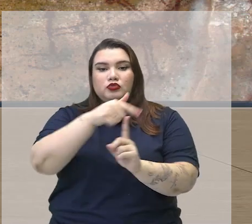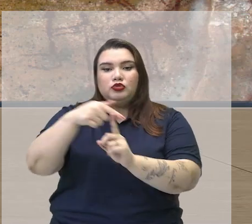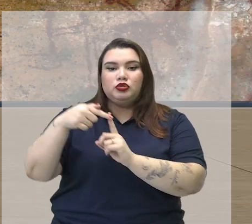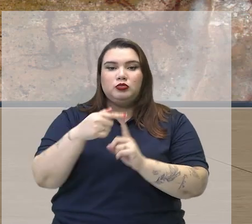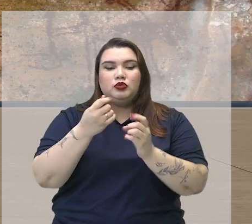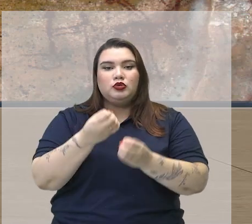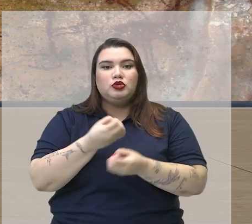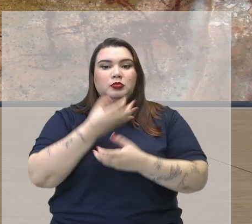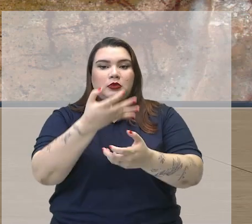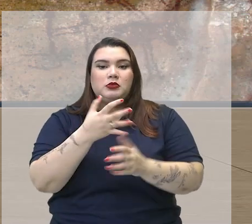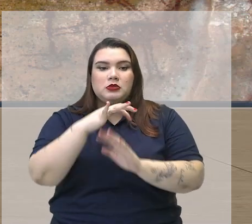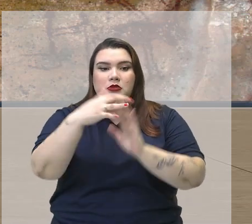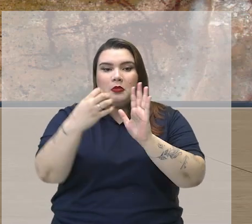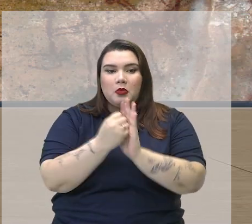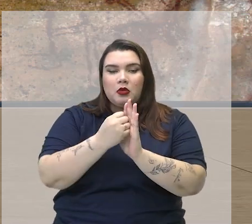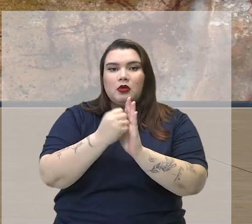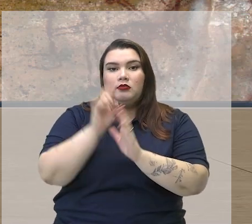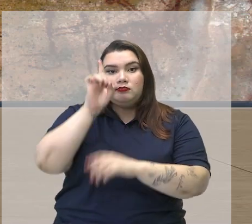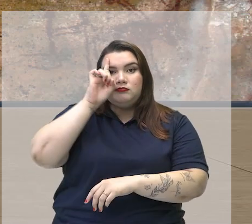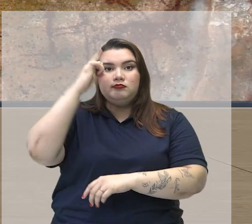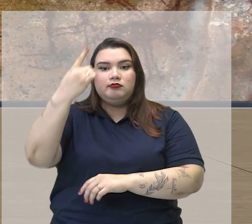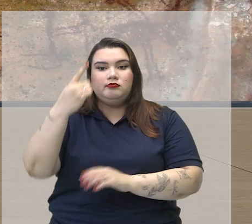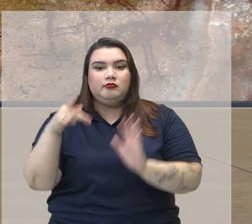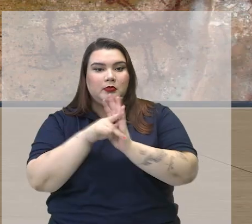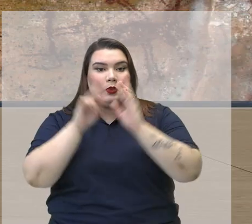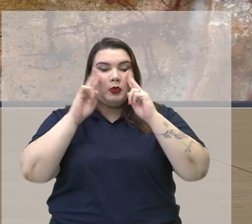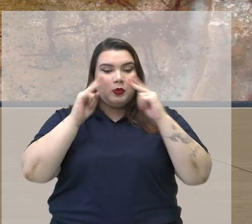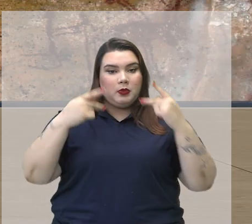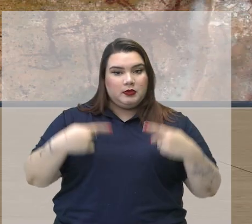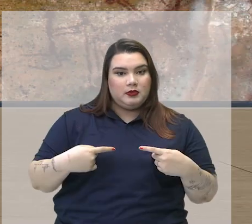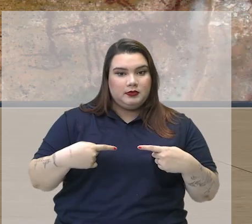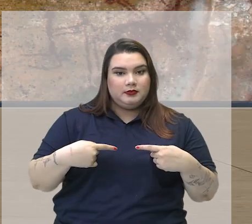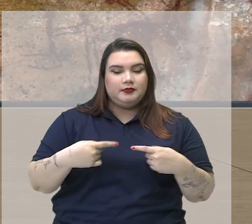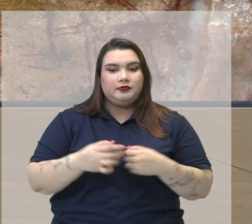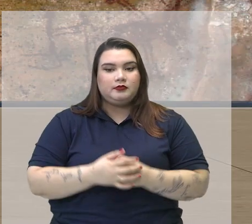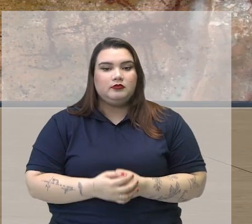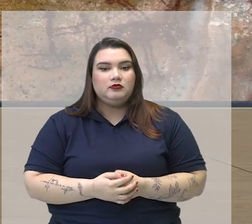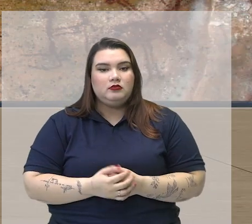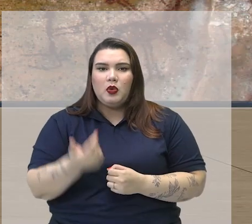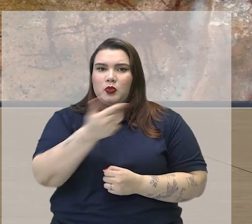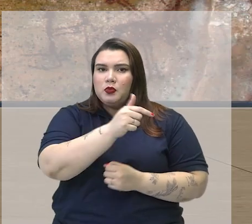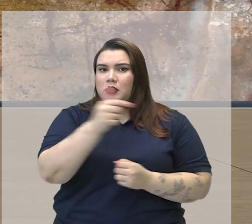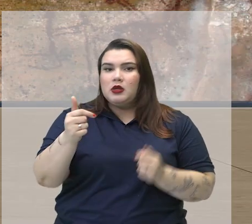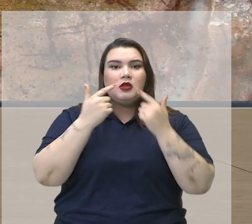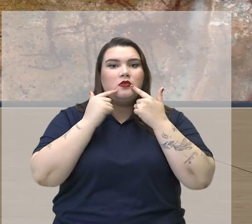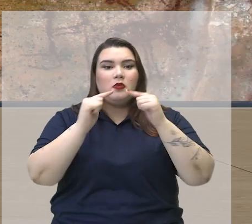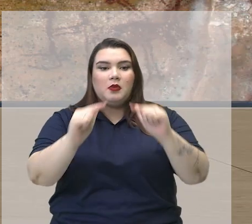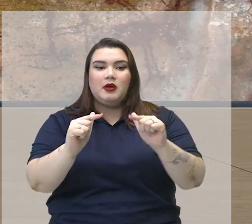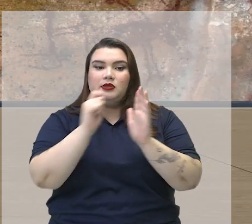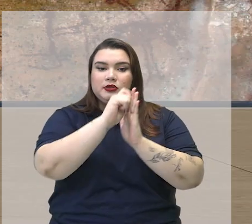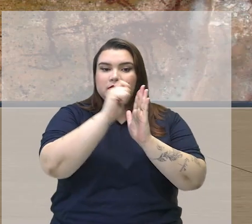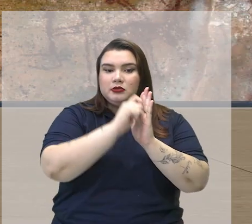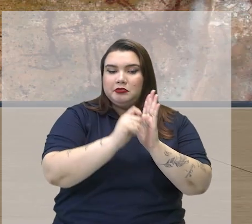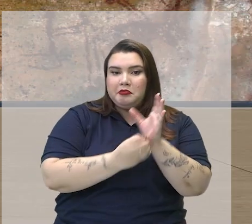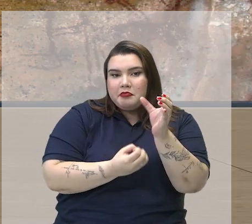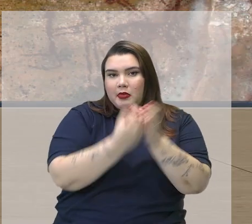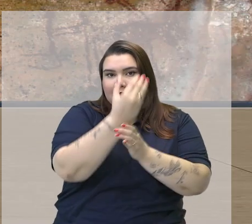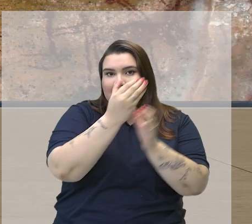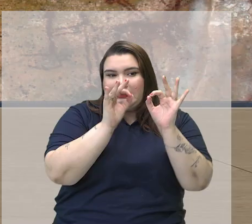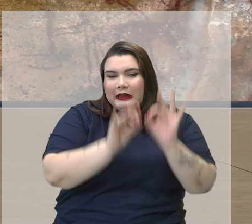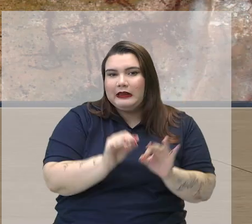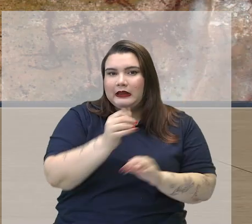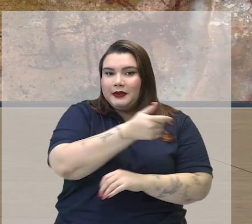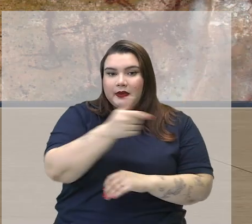expressão simbólica criada pelo ser humano. Mesmo sem uma linguagem escrita desenvolvida,